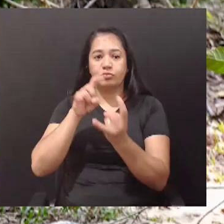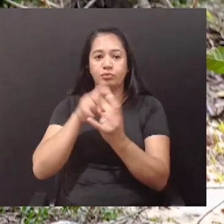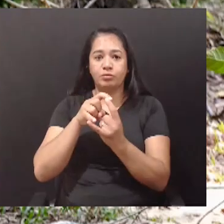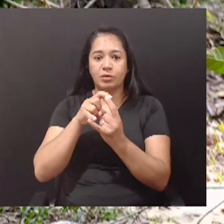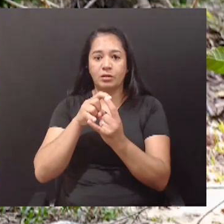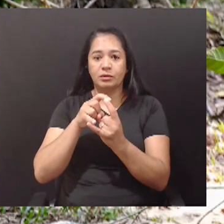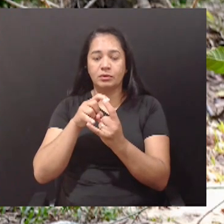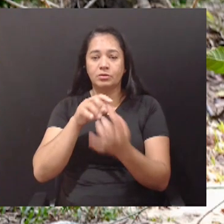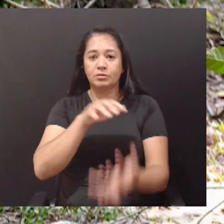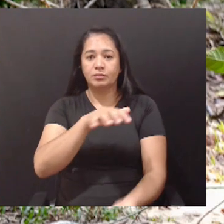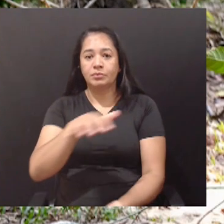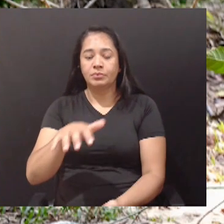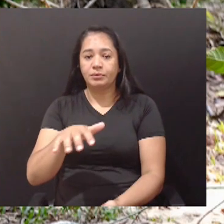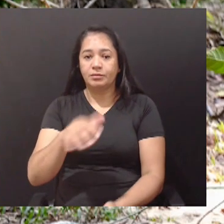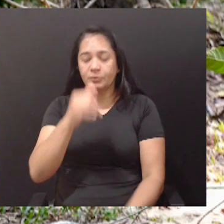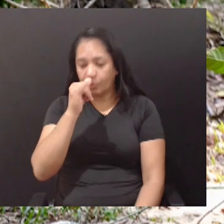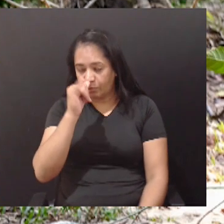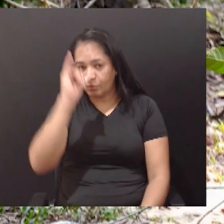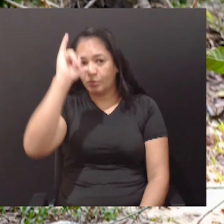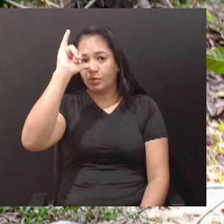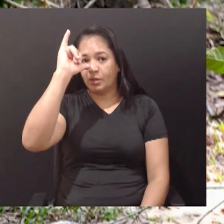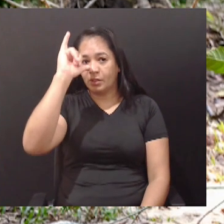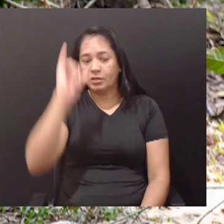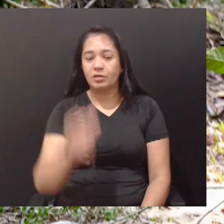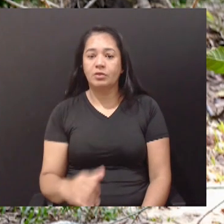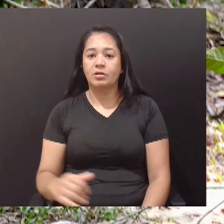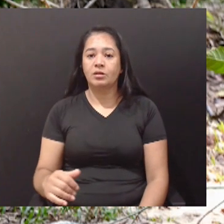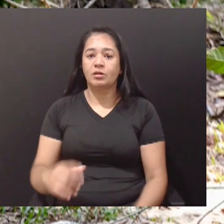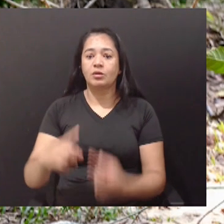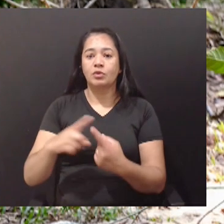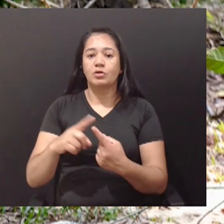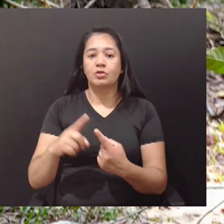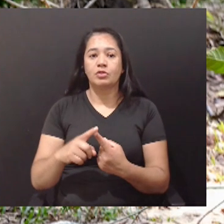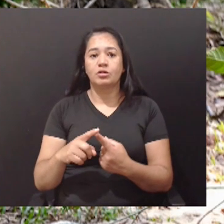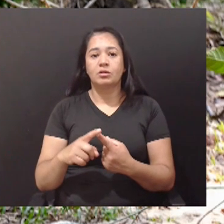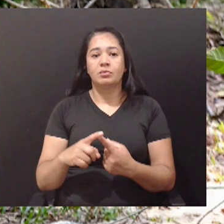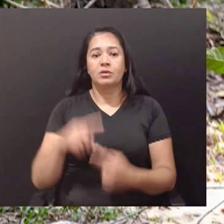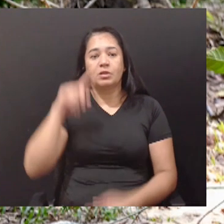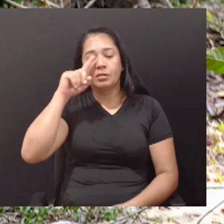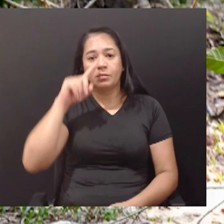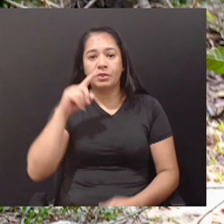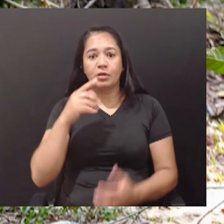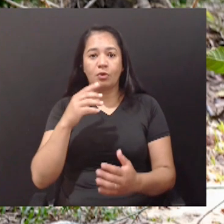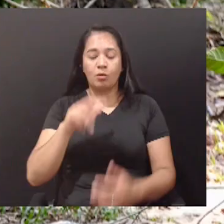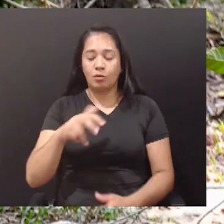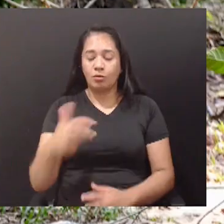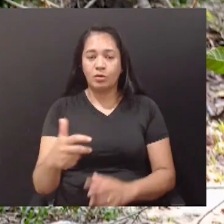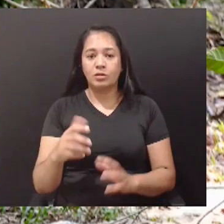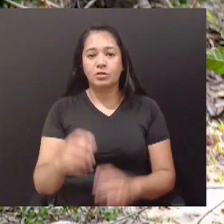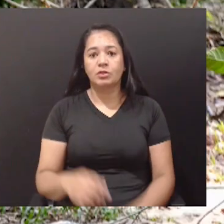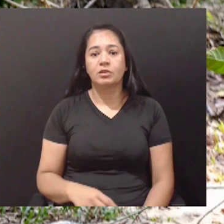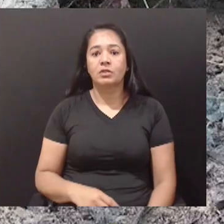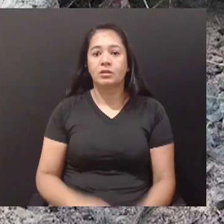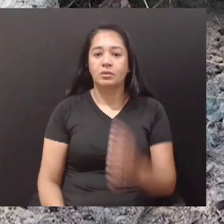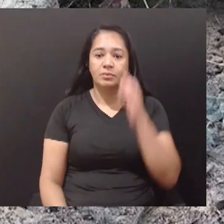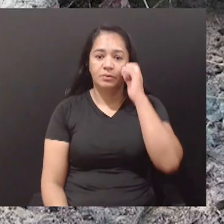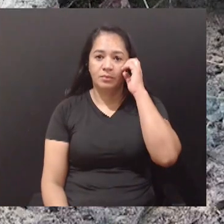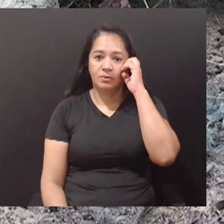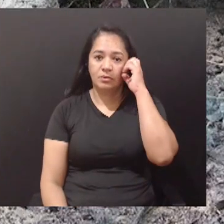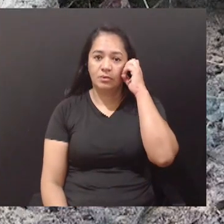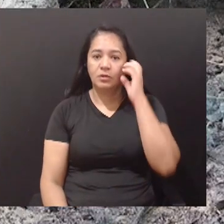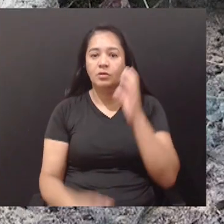Nacional Waikamba, uma espécie criticamente ameaçada de extinção, com apenas cerca de 34